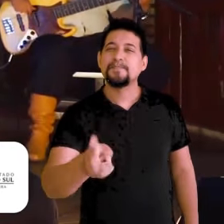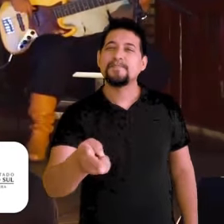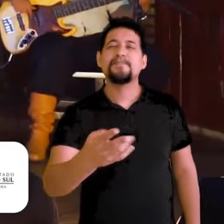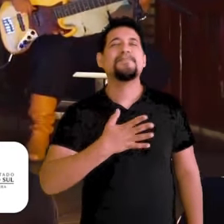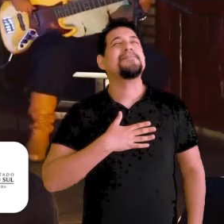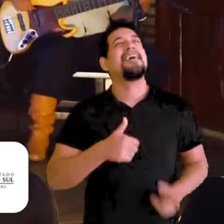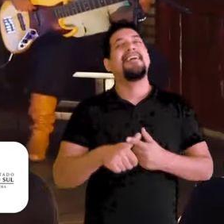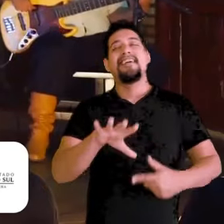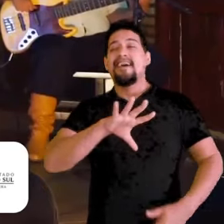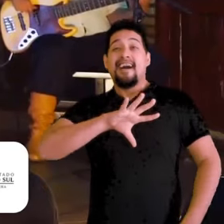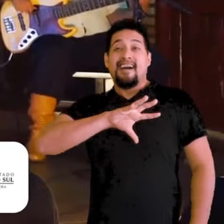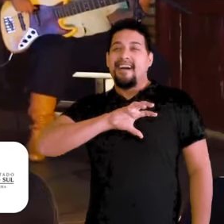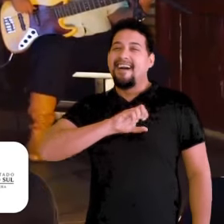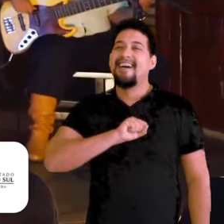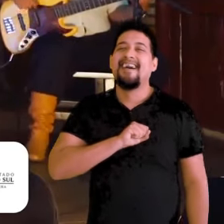será.